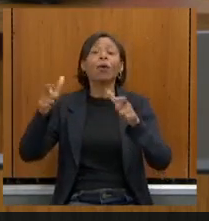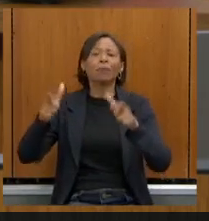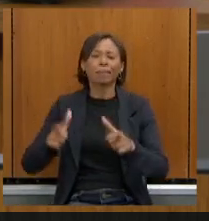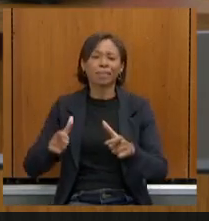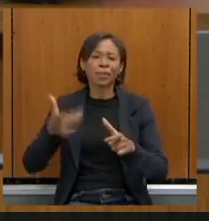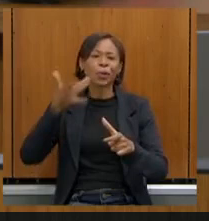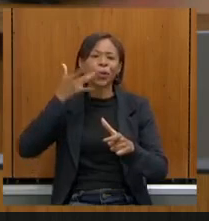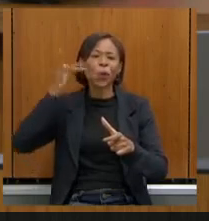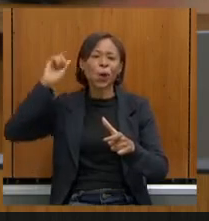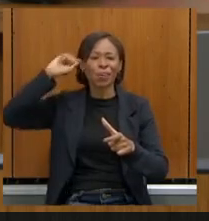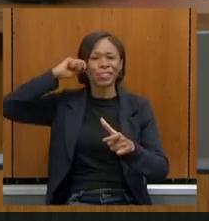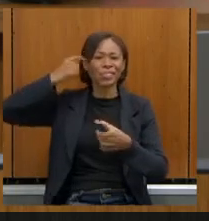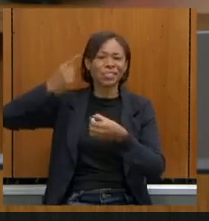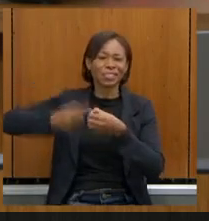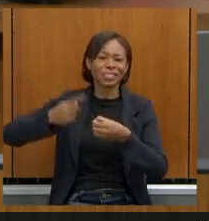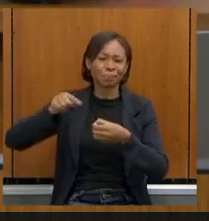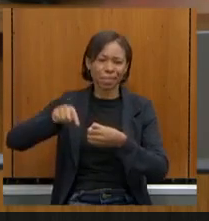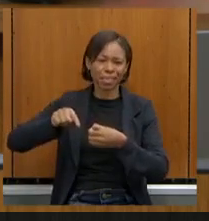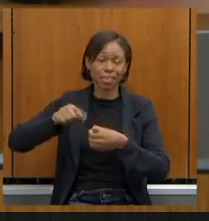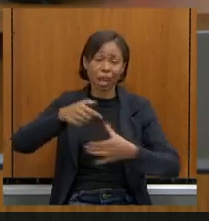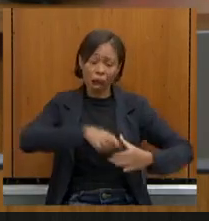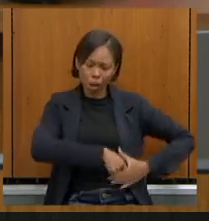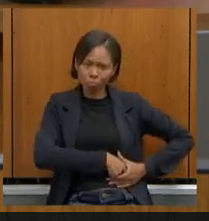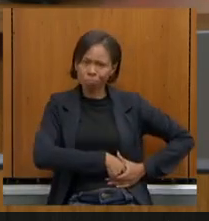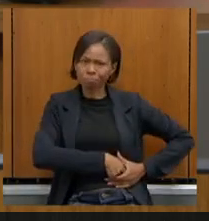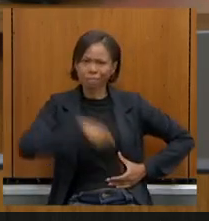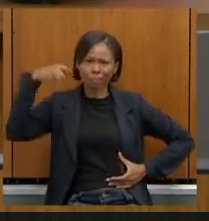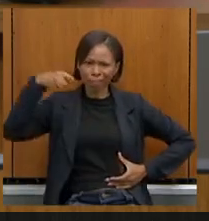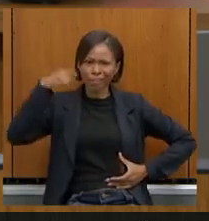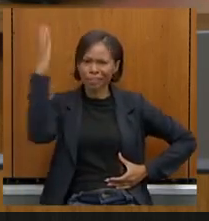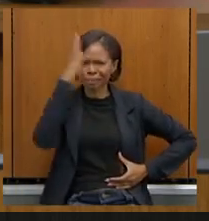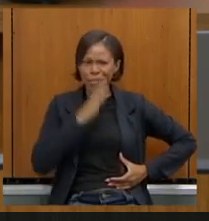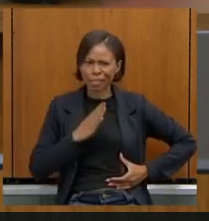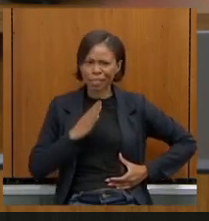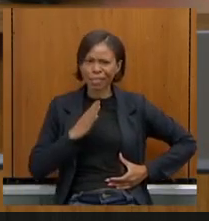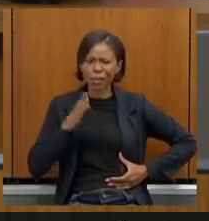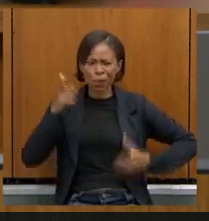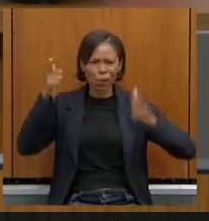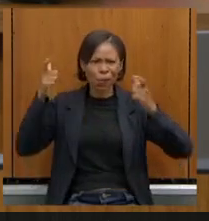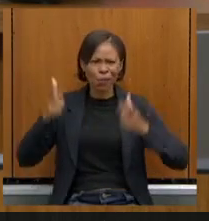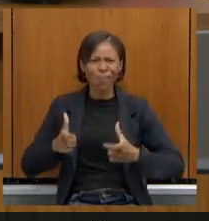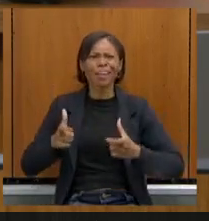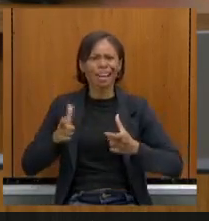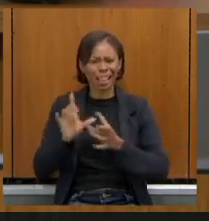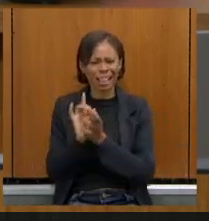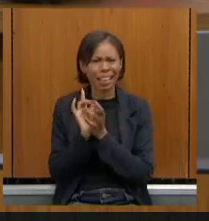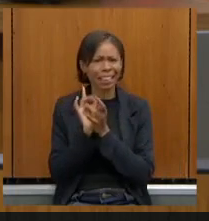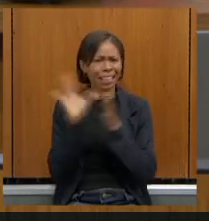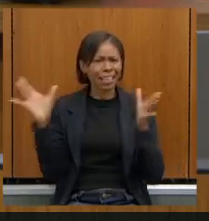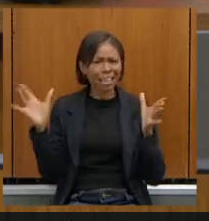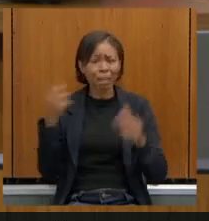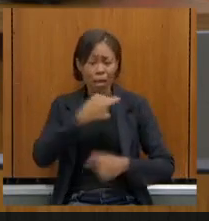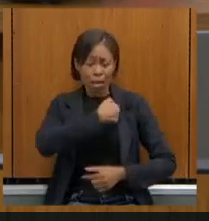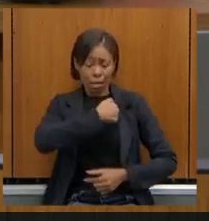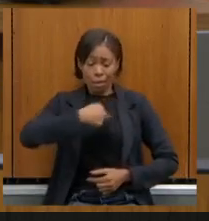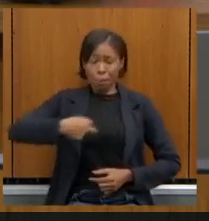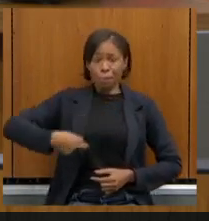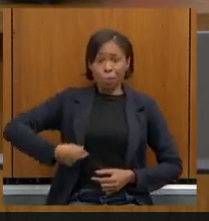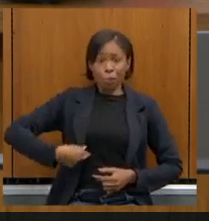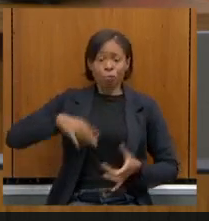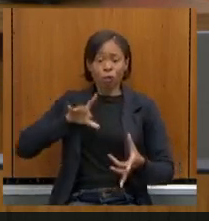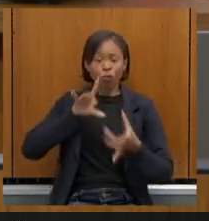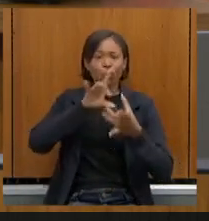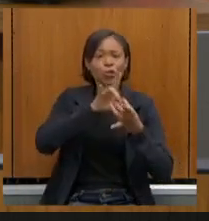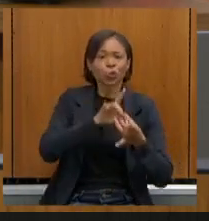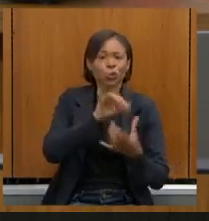nasce a independência do Brasil, é daqui que fermenta depois a República junto com o Rio de Janeiro,